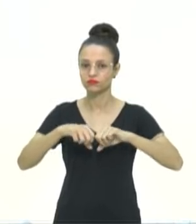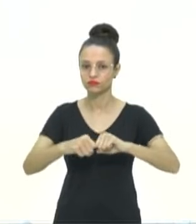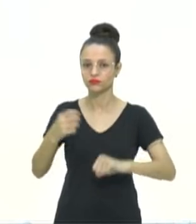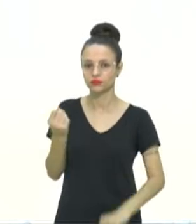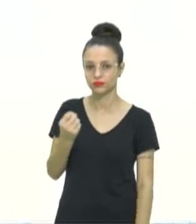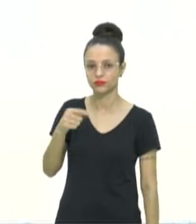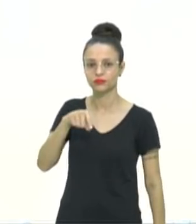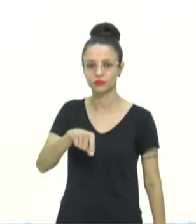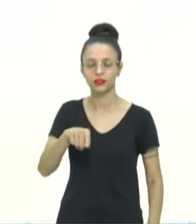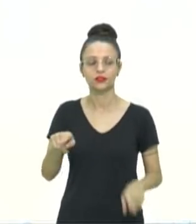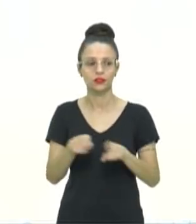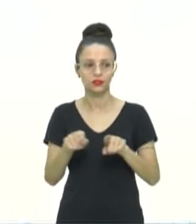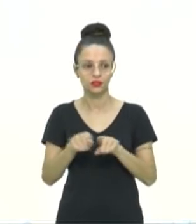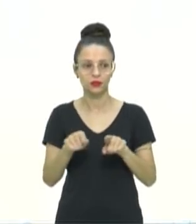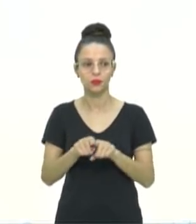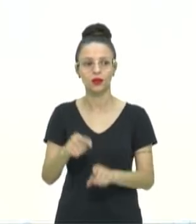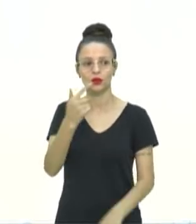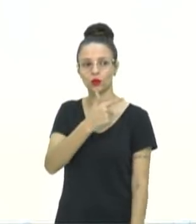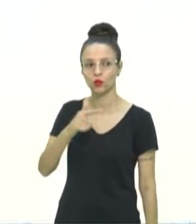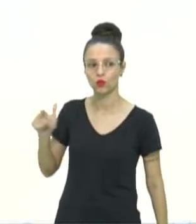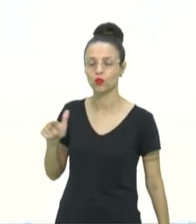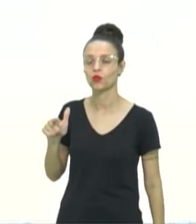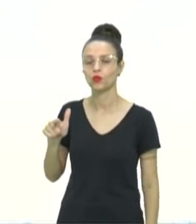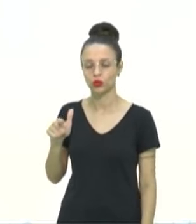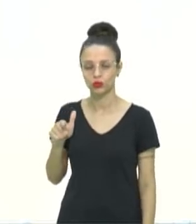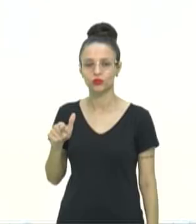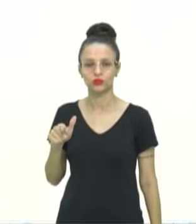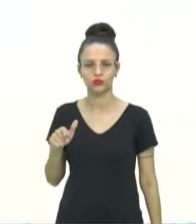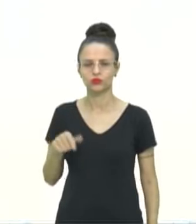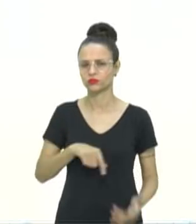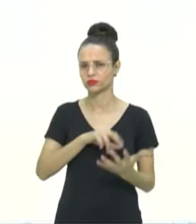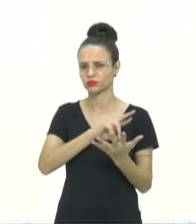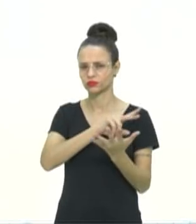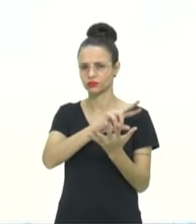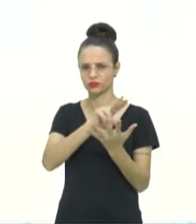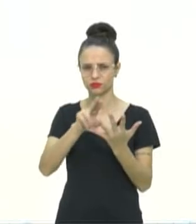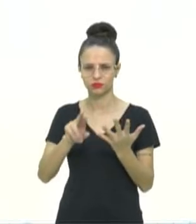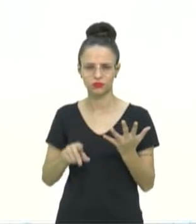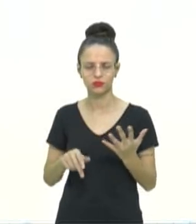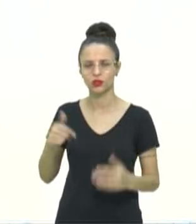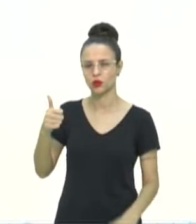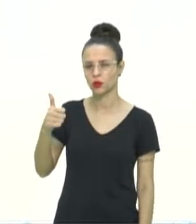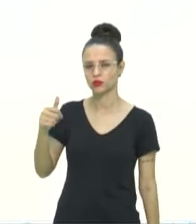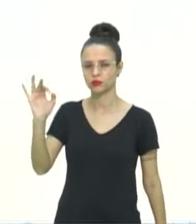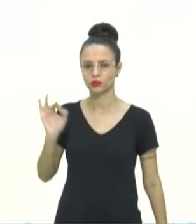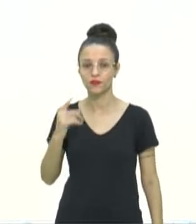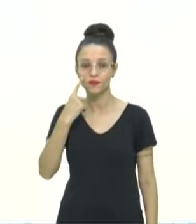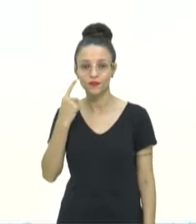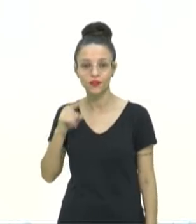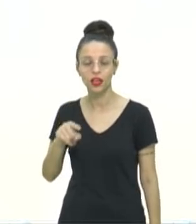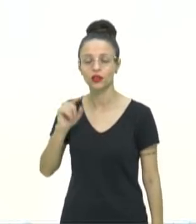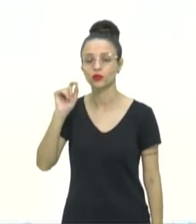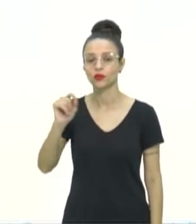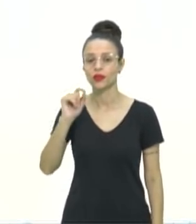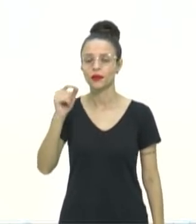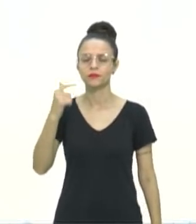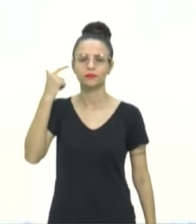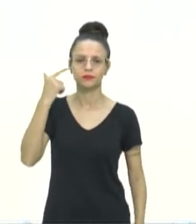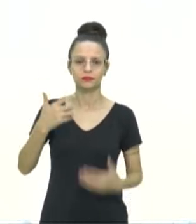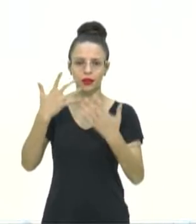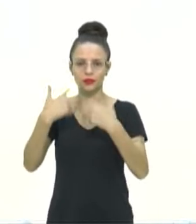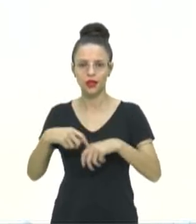ali, outros cultivos variados daí, em torno de 11%, então vejam que se eu pensar